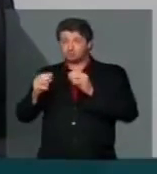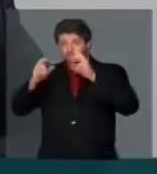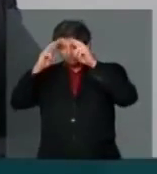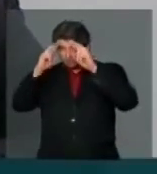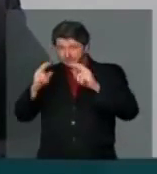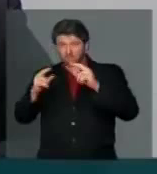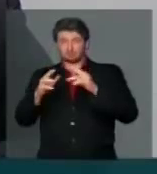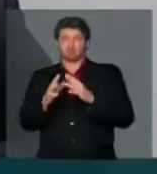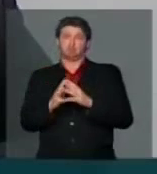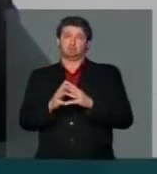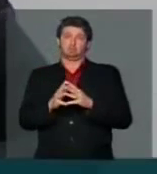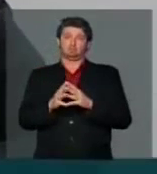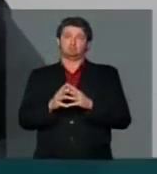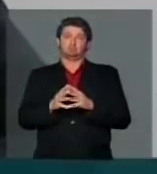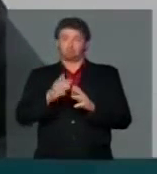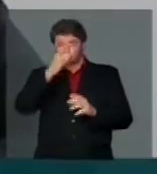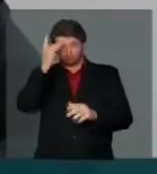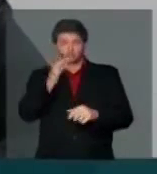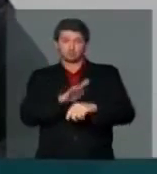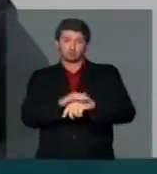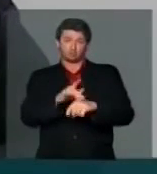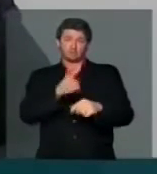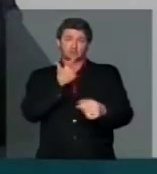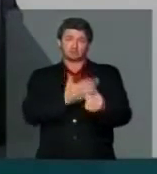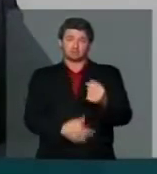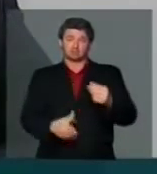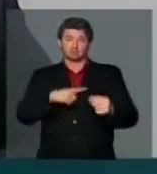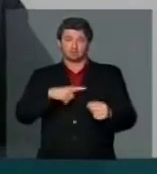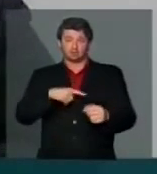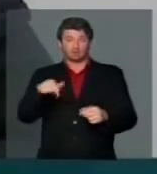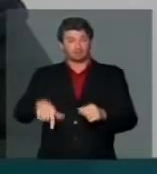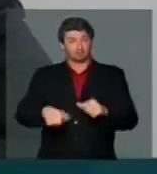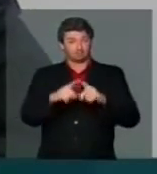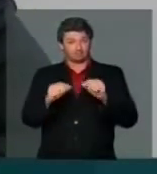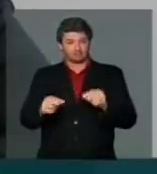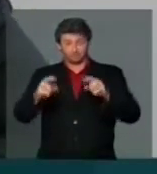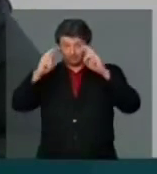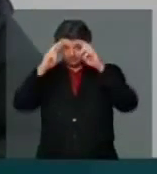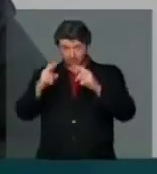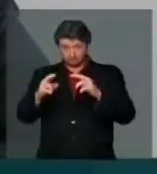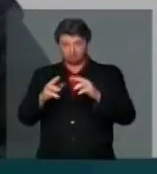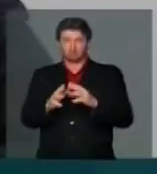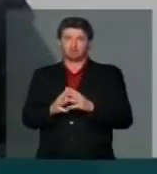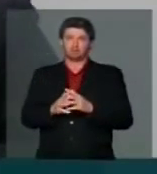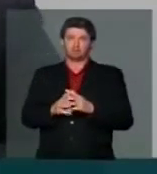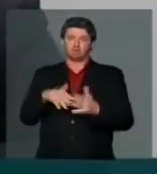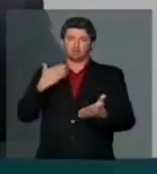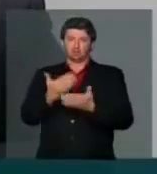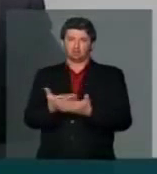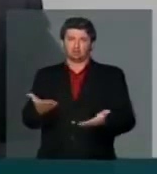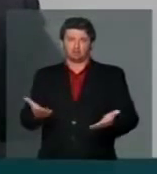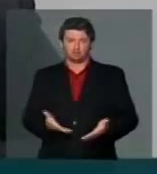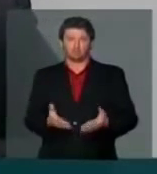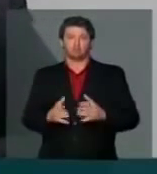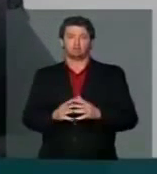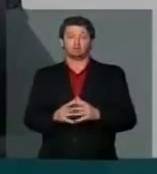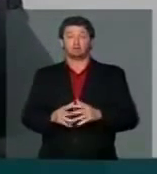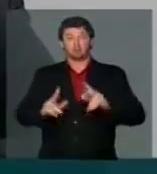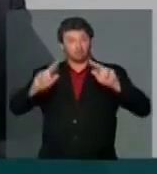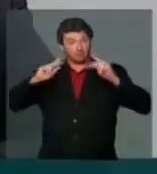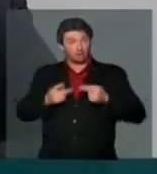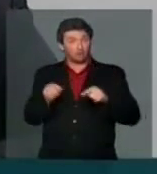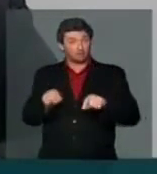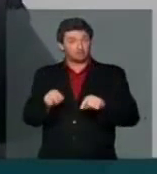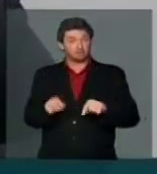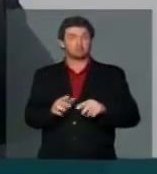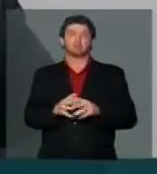respeite os hemofílicos do DF, respeite o trabalho que foi feito até agora, que se reconheça isso,